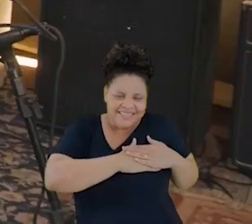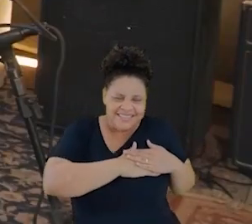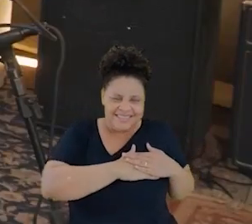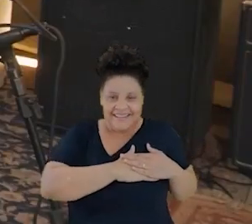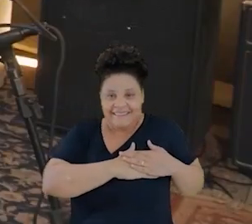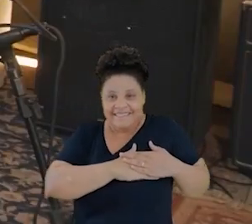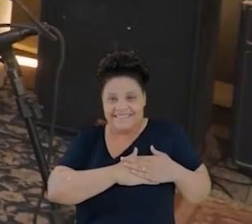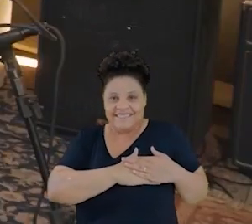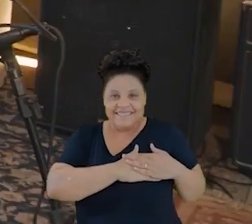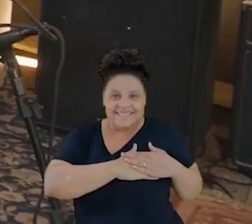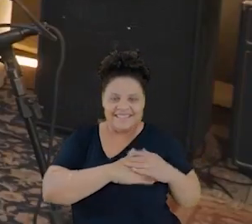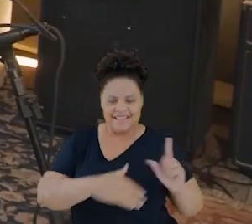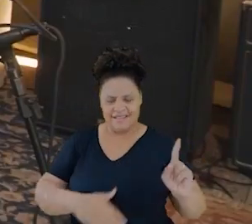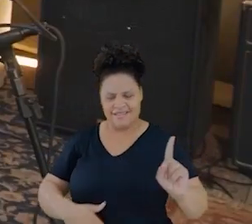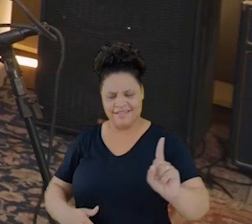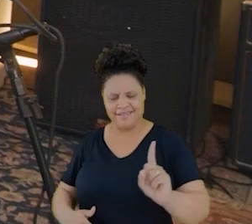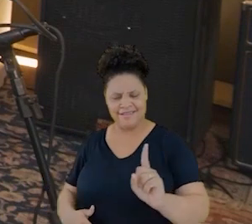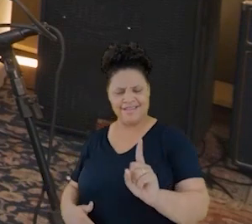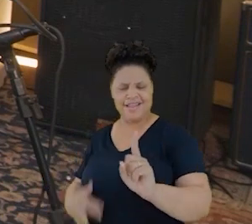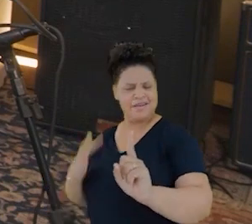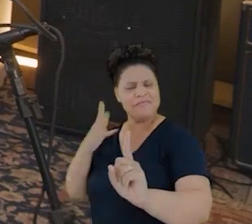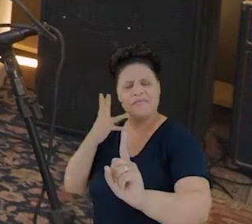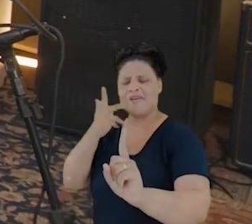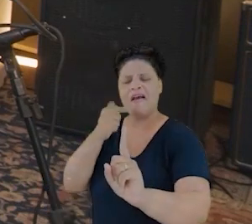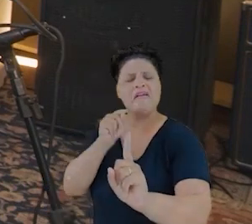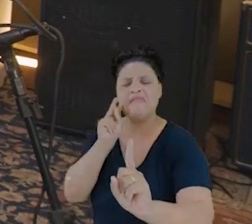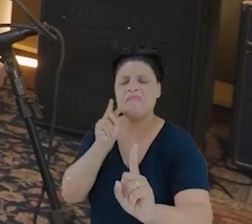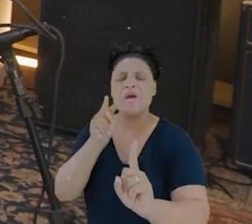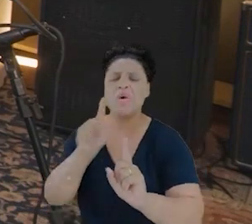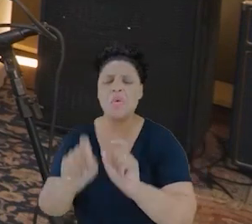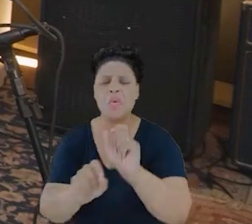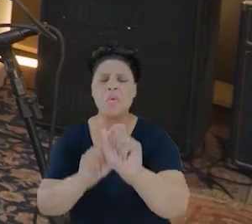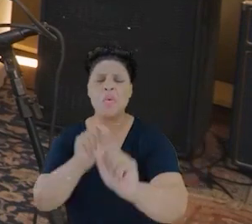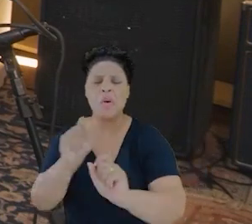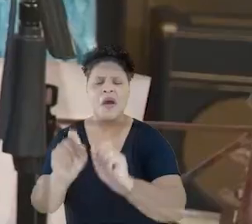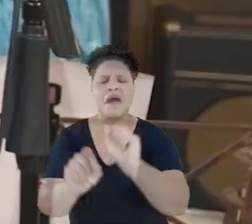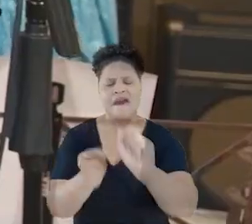o que vem ver, o que vem ver.